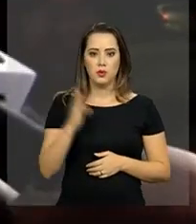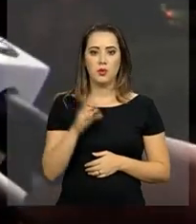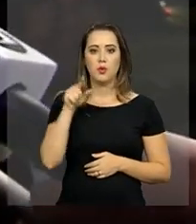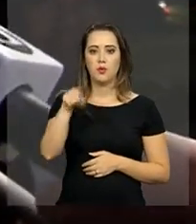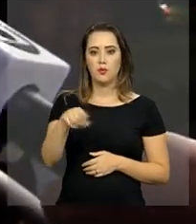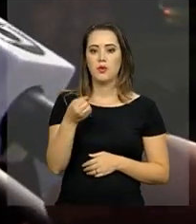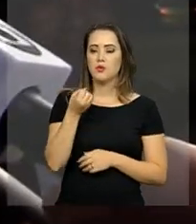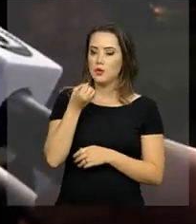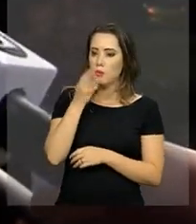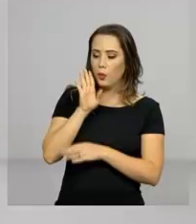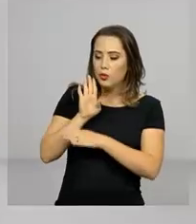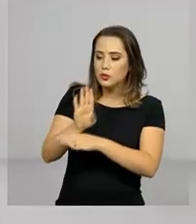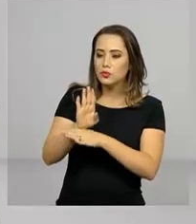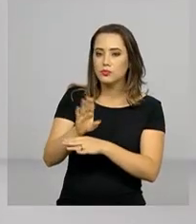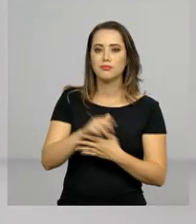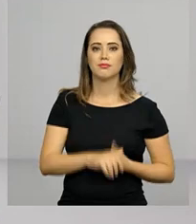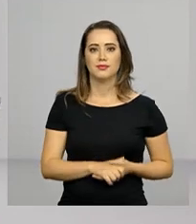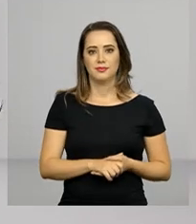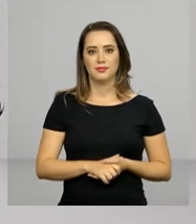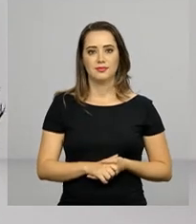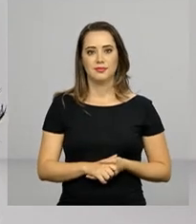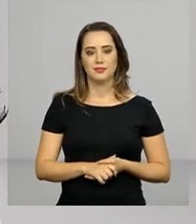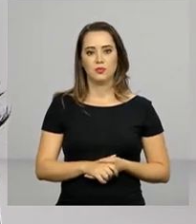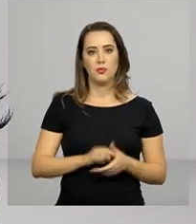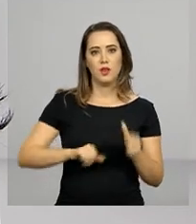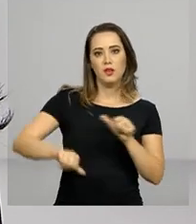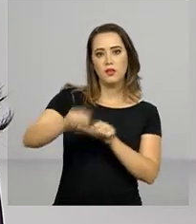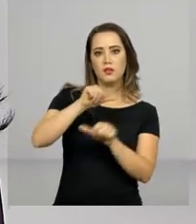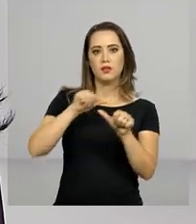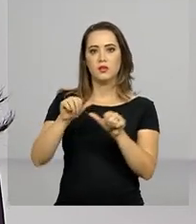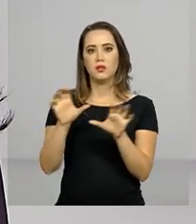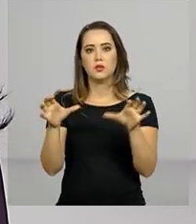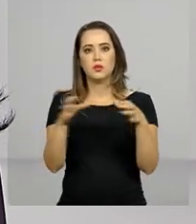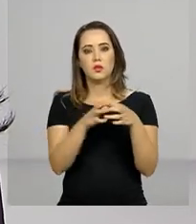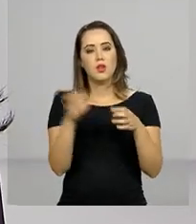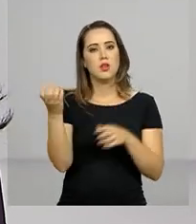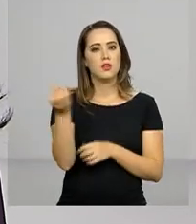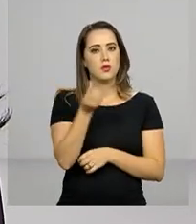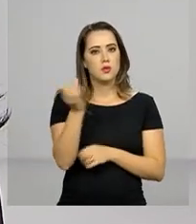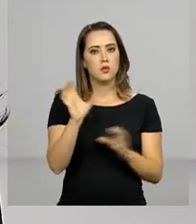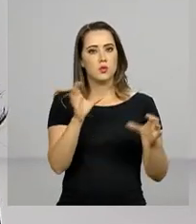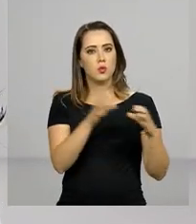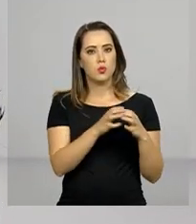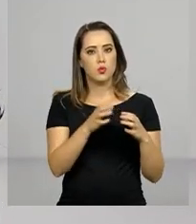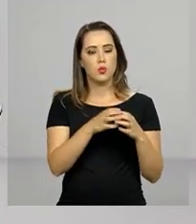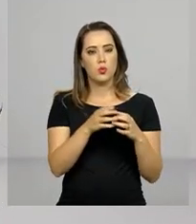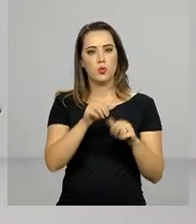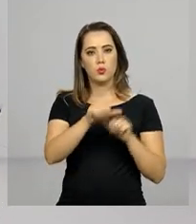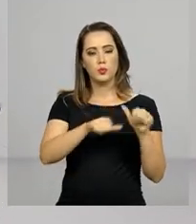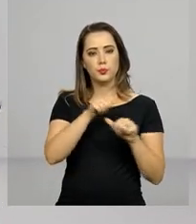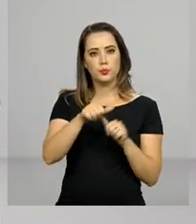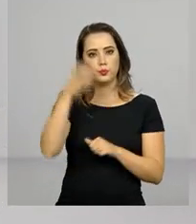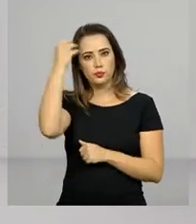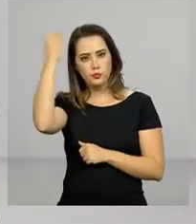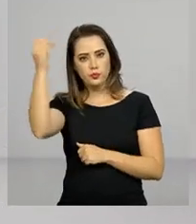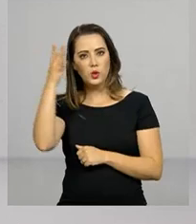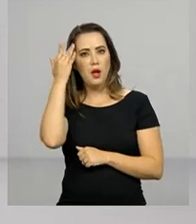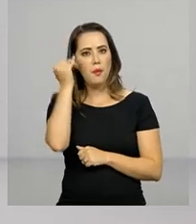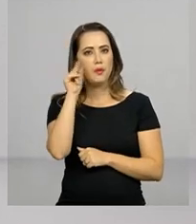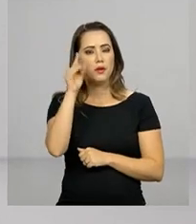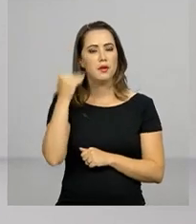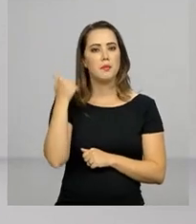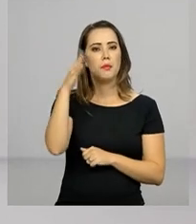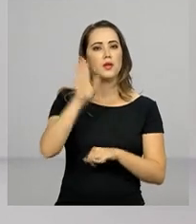O brasileiro é bem solidário. A transferência faz parte da sexta etapa do processo de interiorização. Amanhã